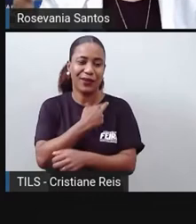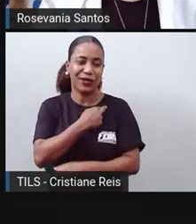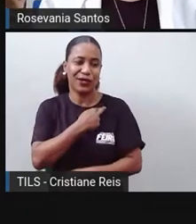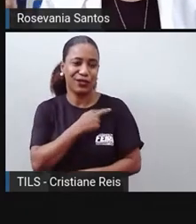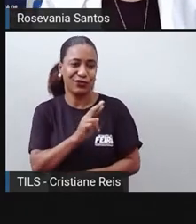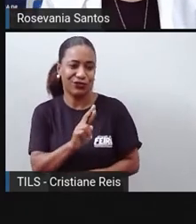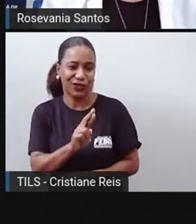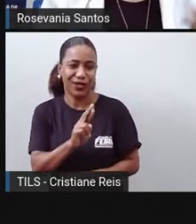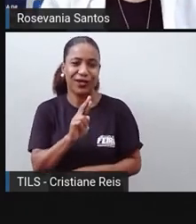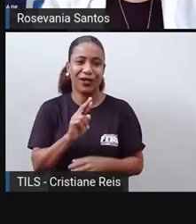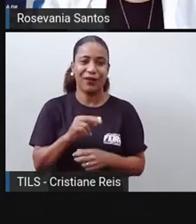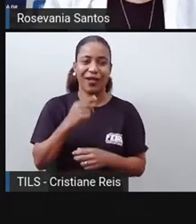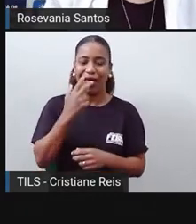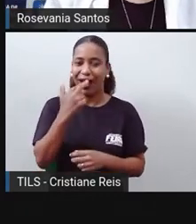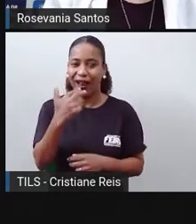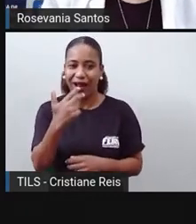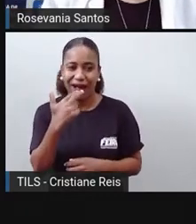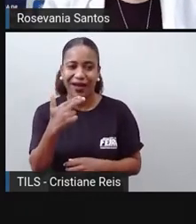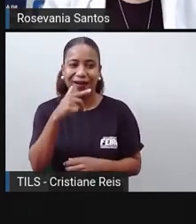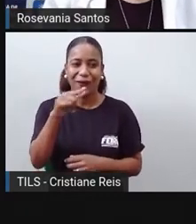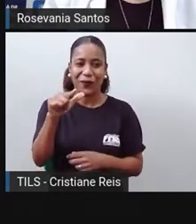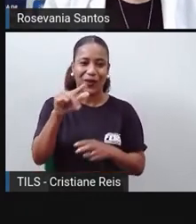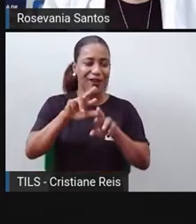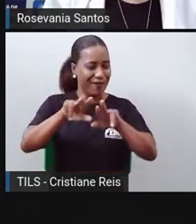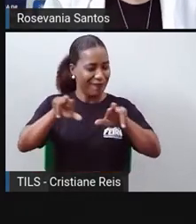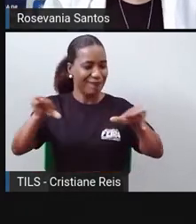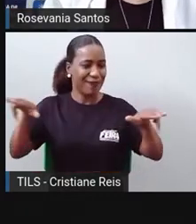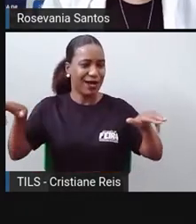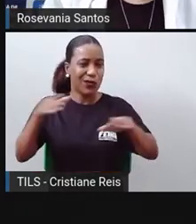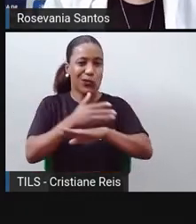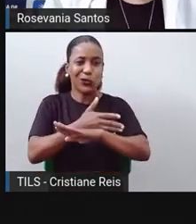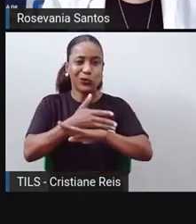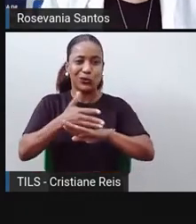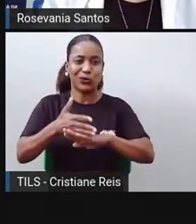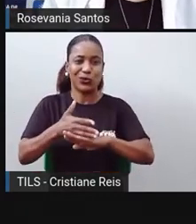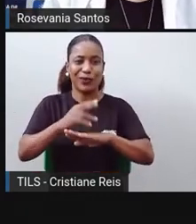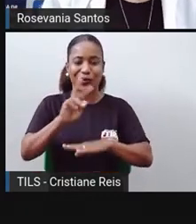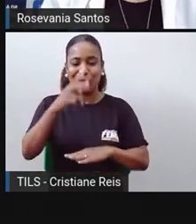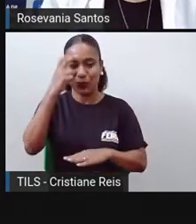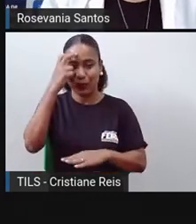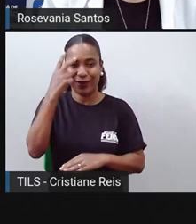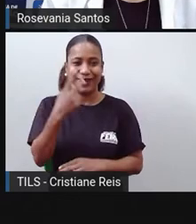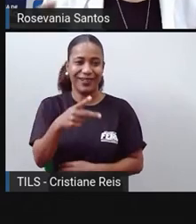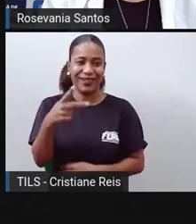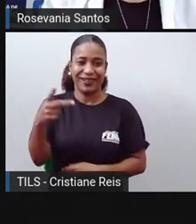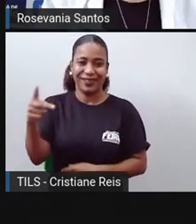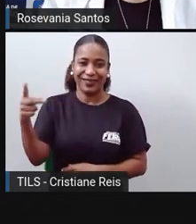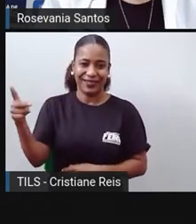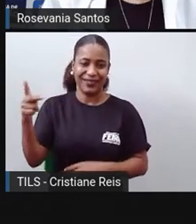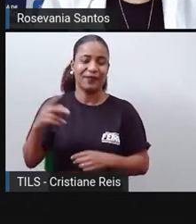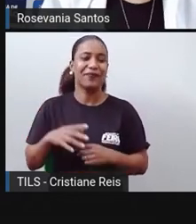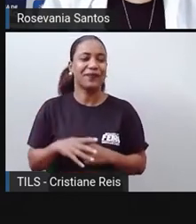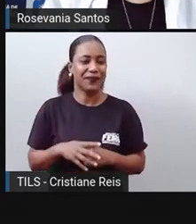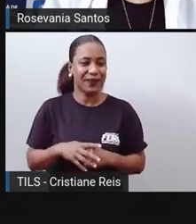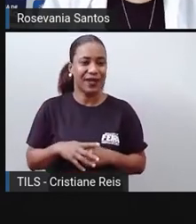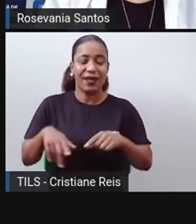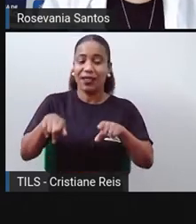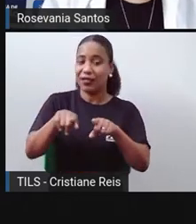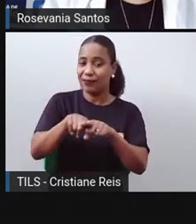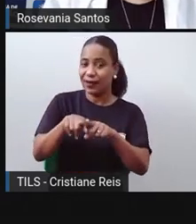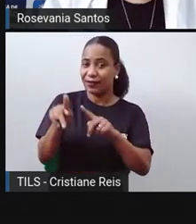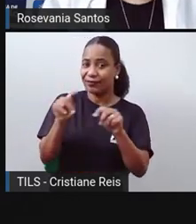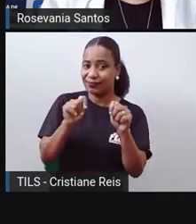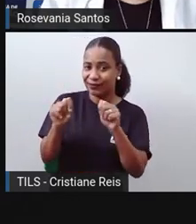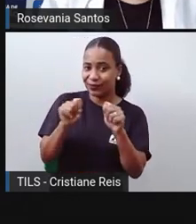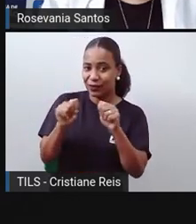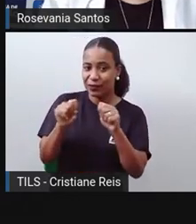religião, vai estar falando da língua, vai estar falando, né, dos costumes culturais de modo geral. E aspectos econômicos ligados